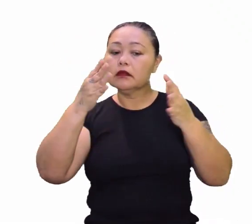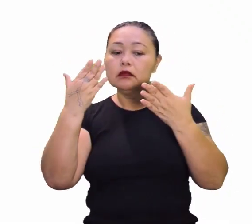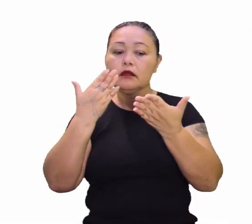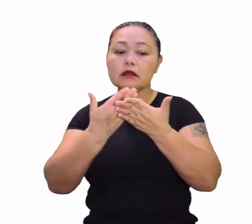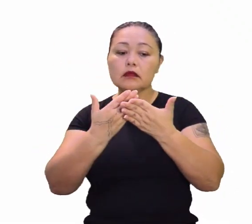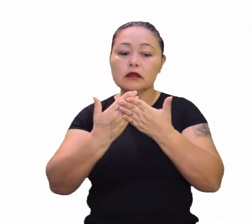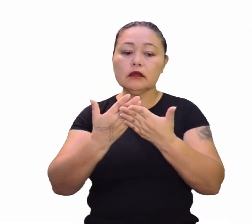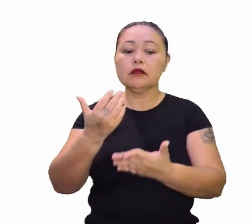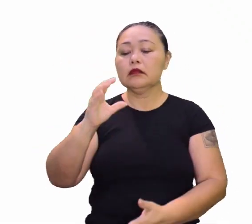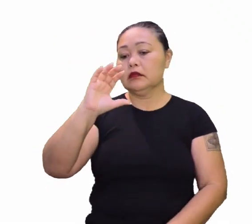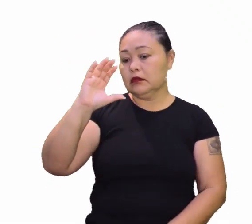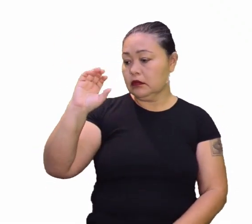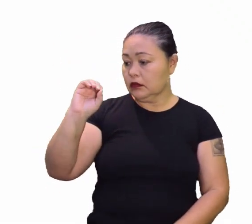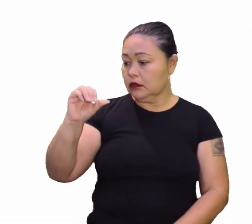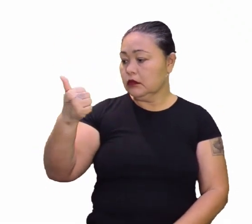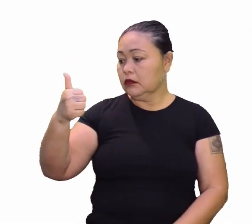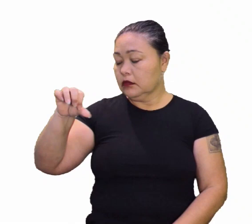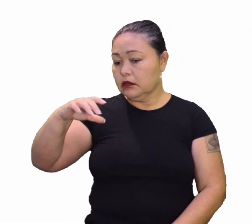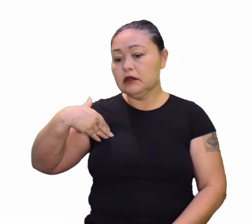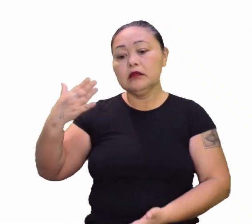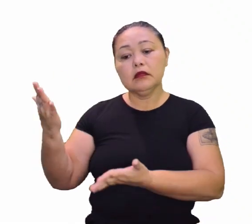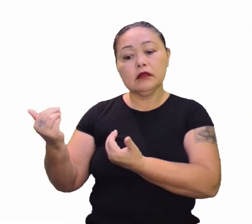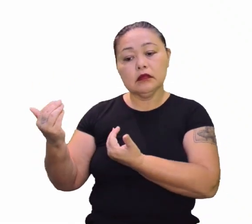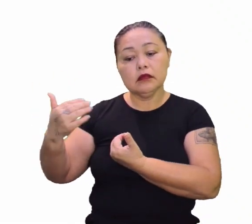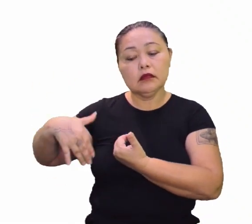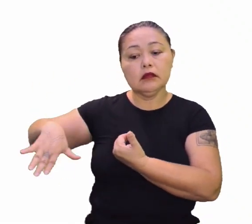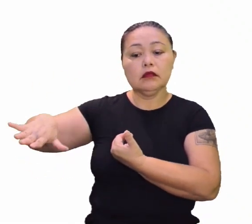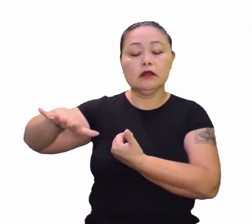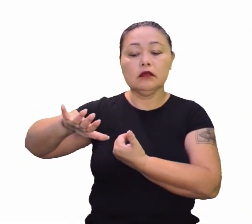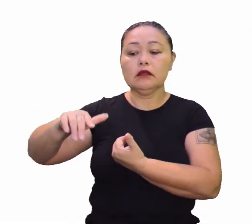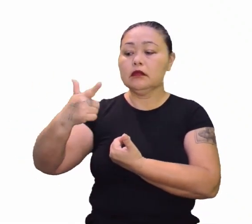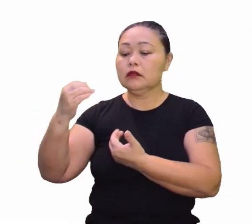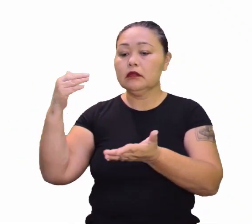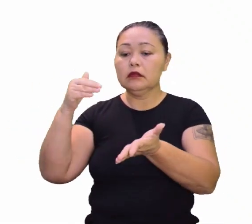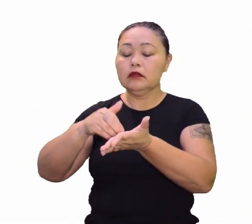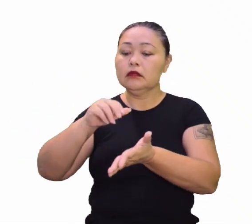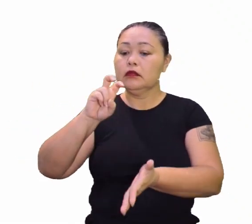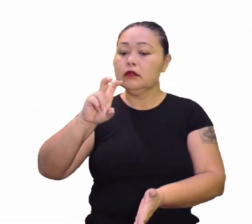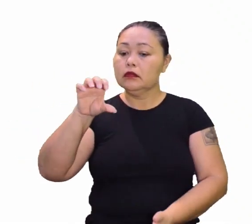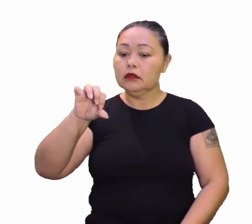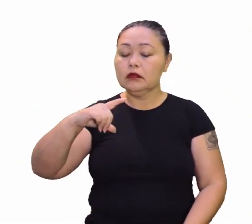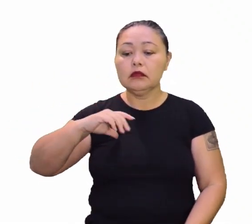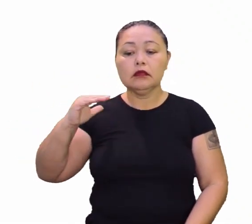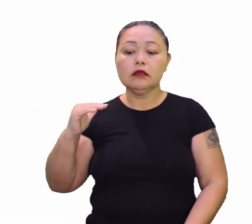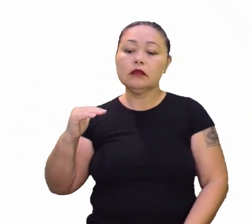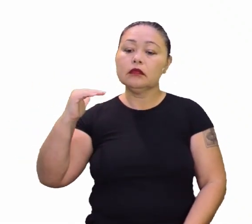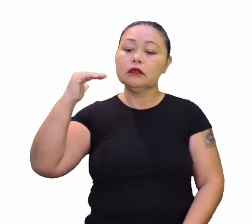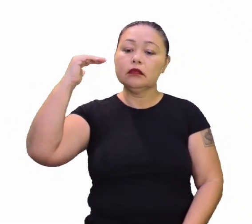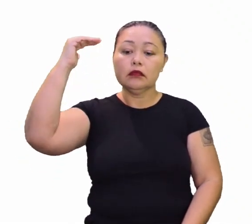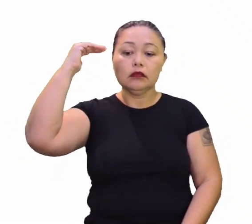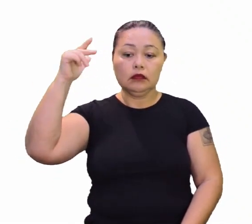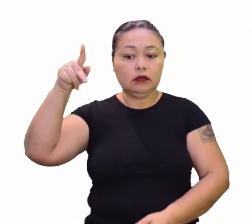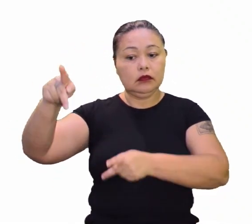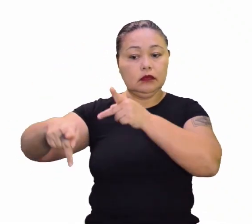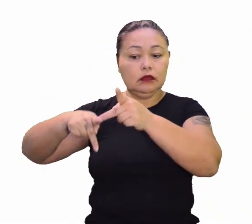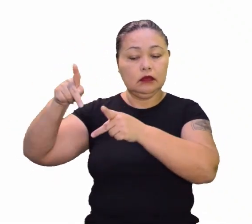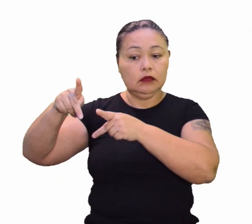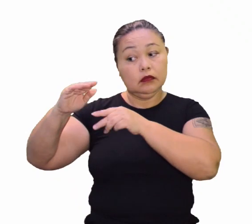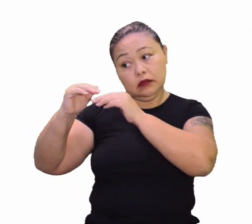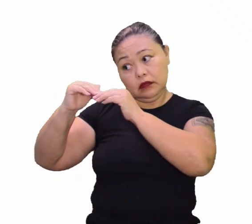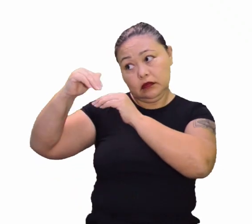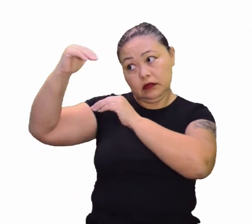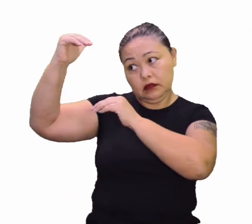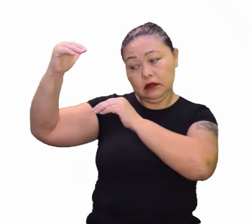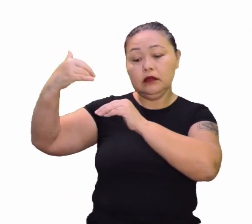0 a 19 anos, nós temos a população jovem de Rondônia, de 20 a 59 anos, a gente tem a população adulta, e